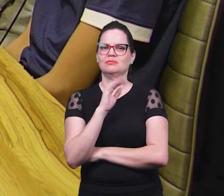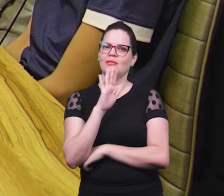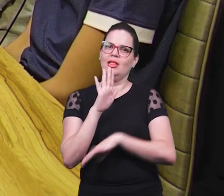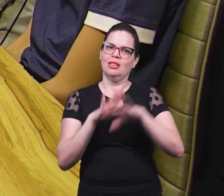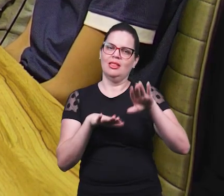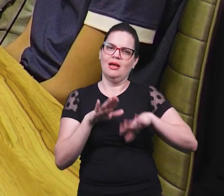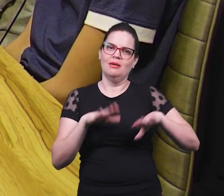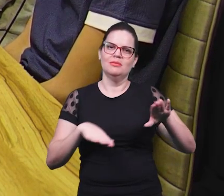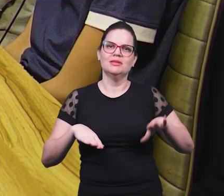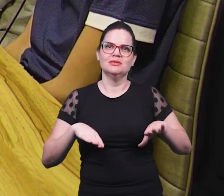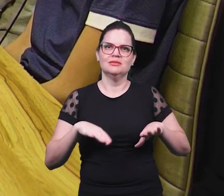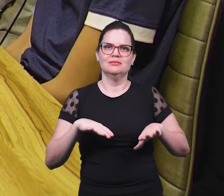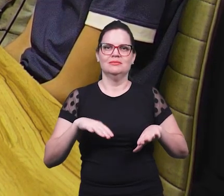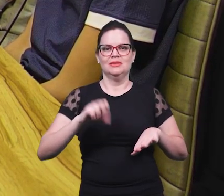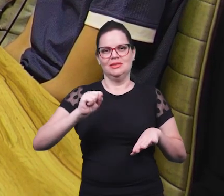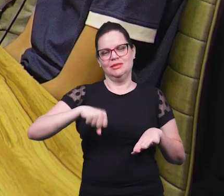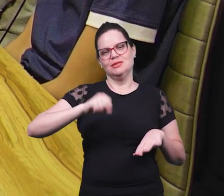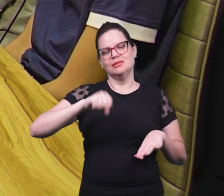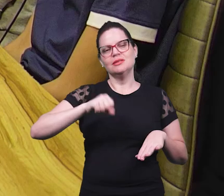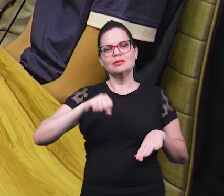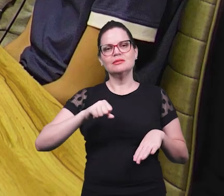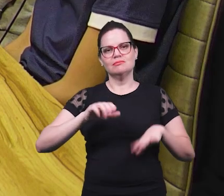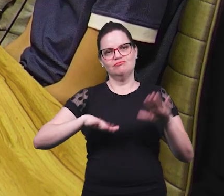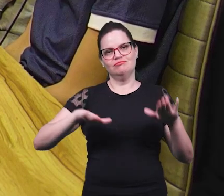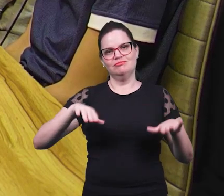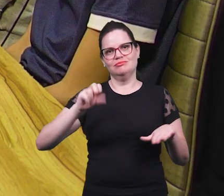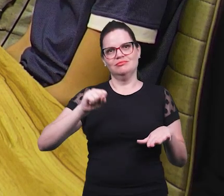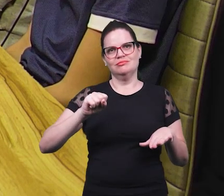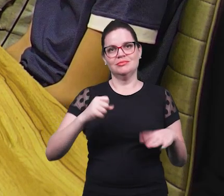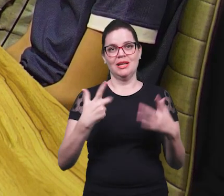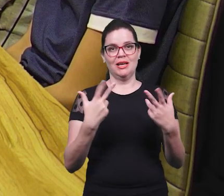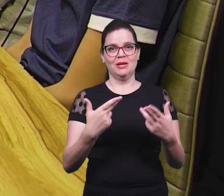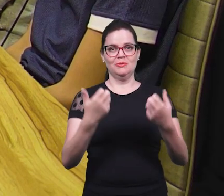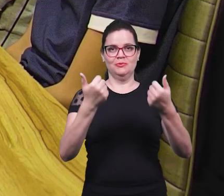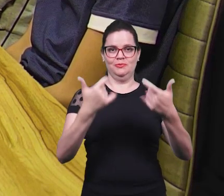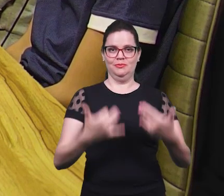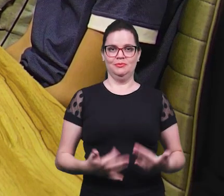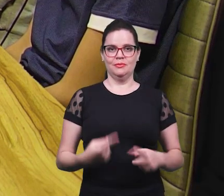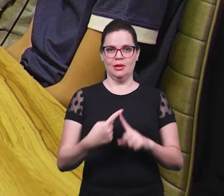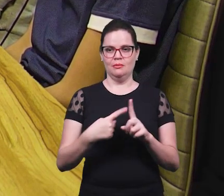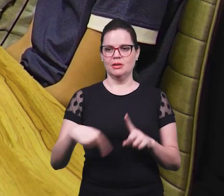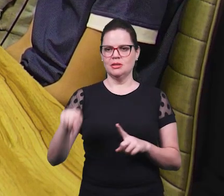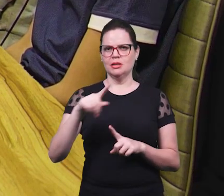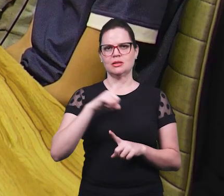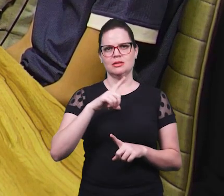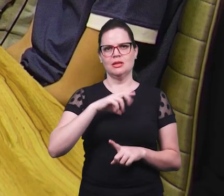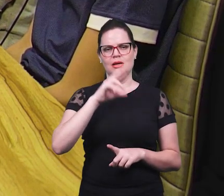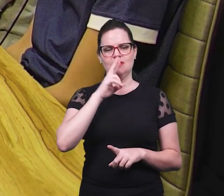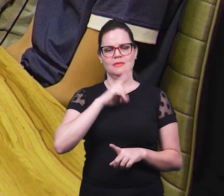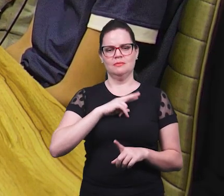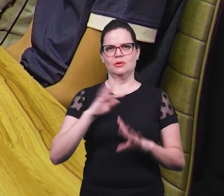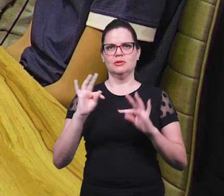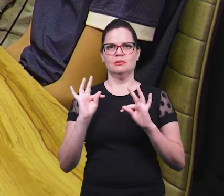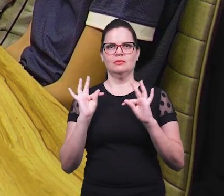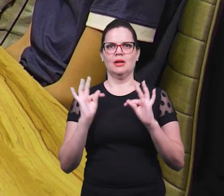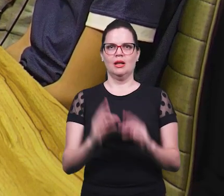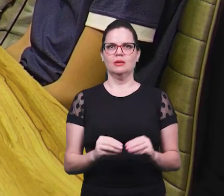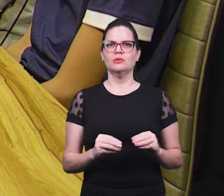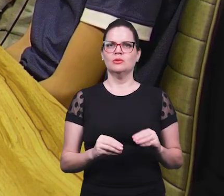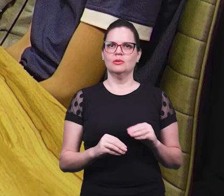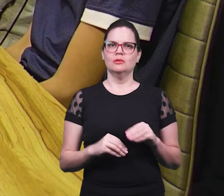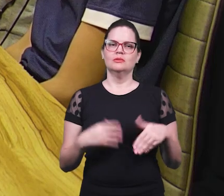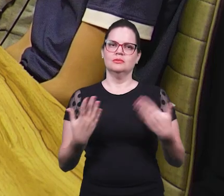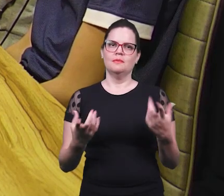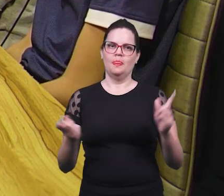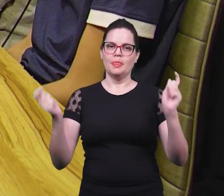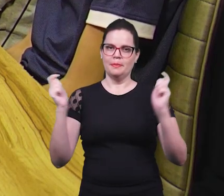Dependendo do tema, às vezes talvez sim, mas é como já foi dito, eles têm a resposta para tudo, eles